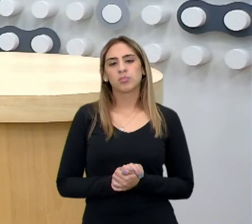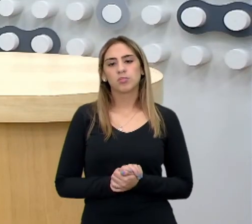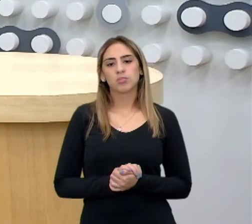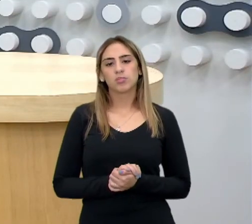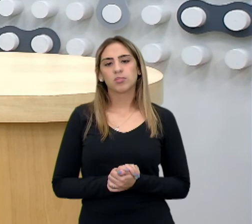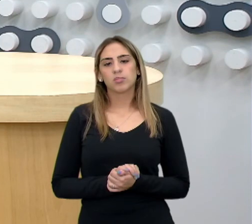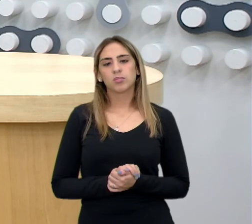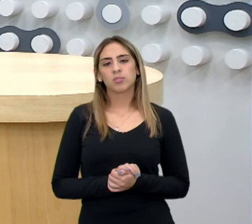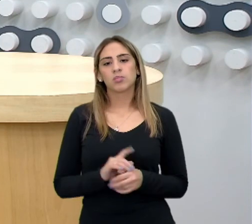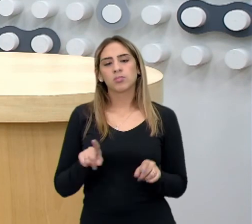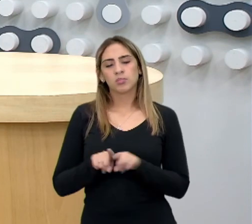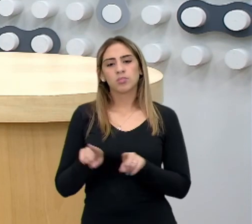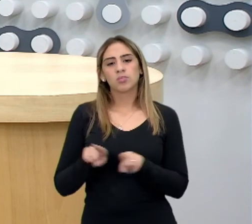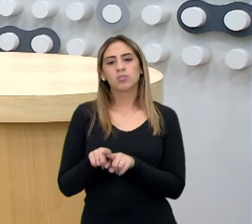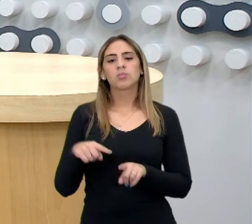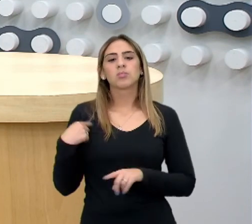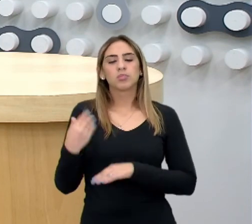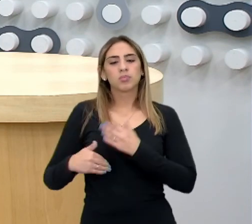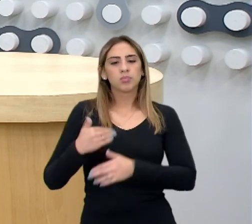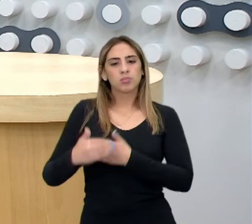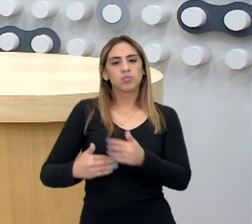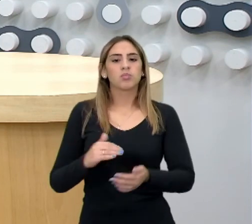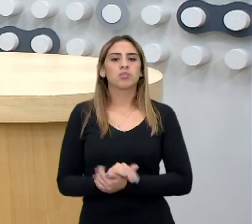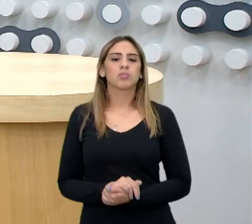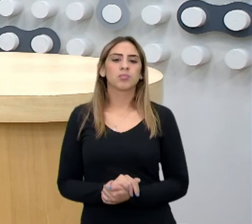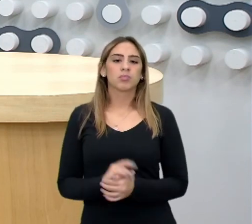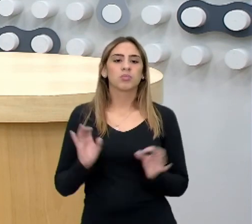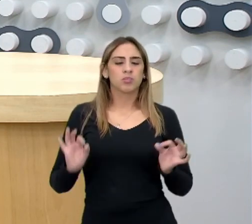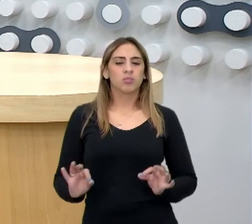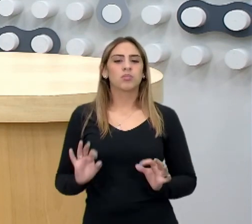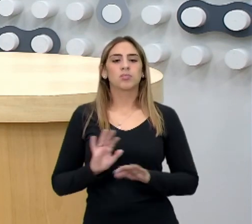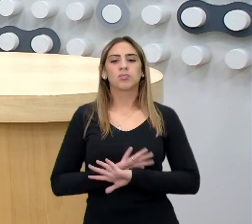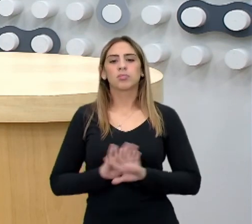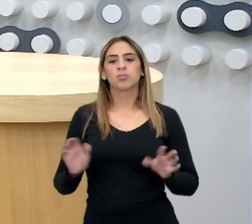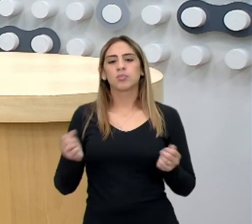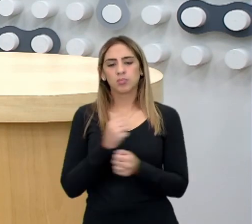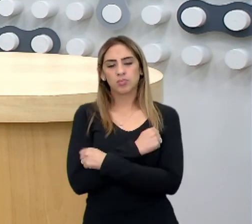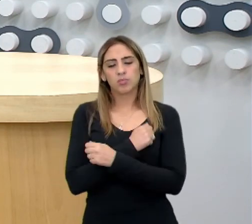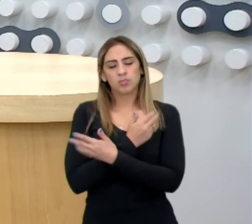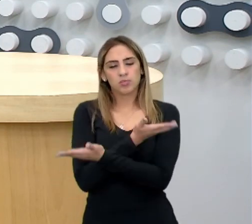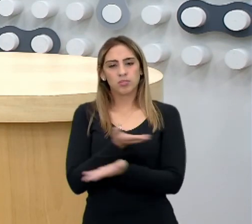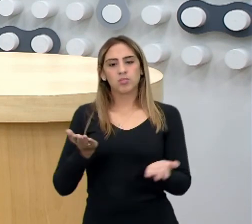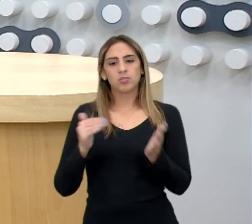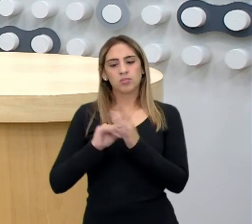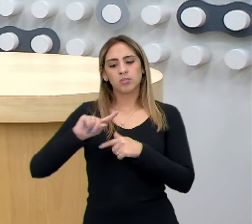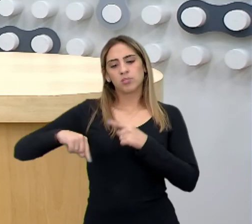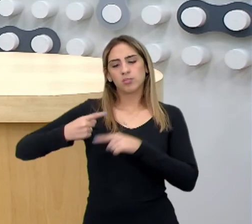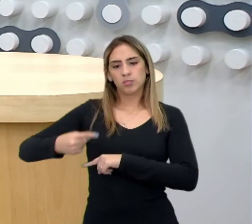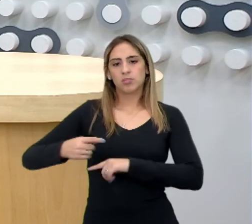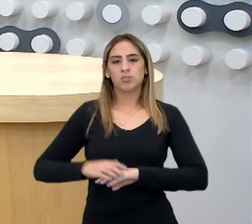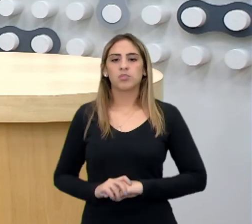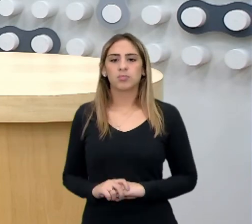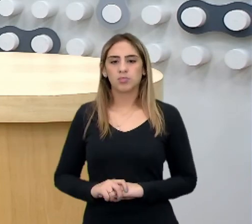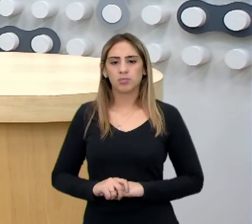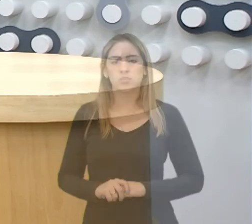continuidade também a esse desenvolvimento. Certo, galerinha? Um forte abraço a todos e até a próxima.